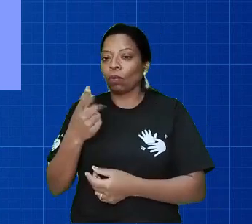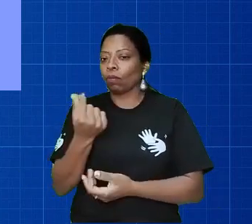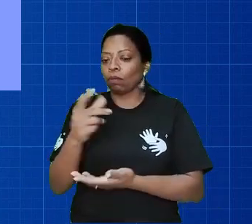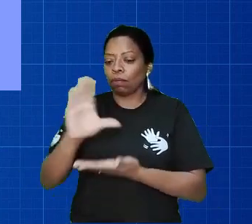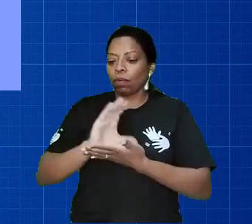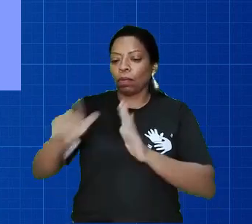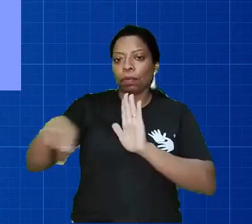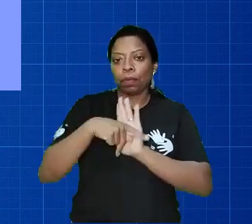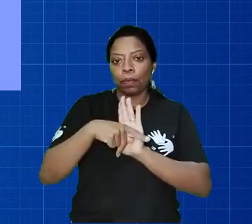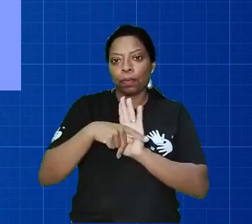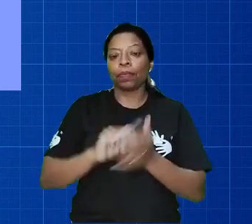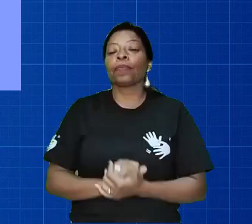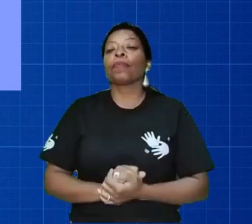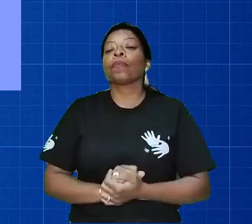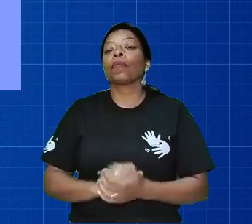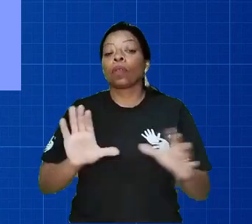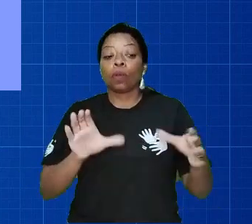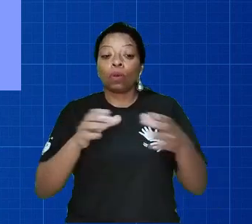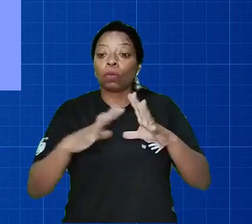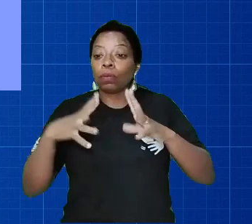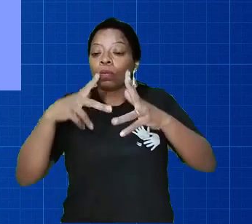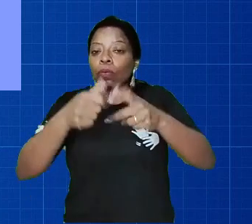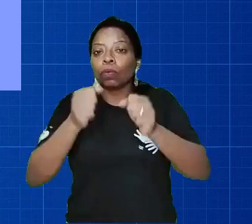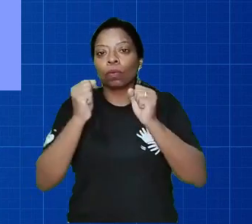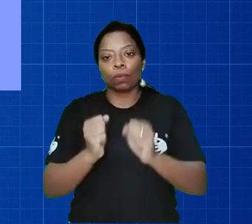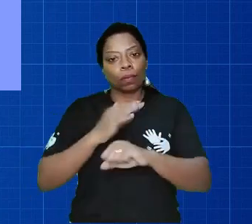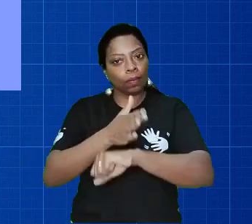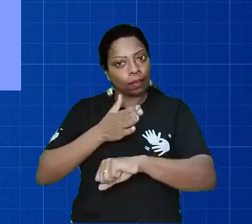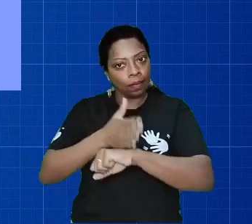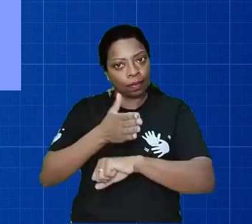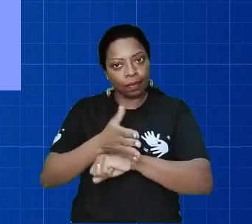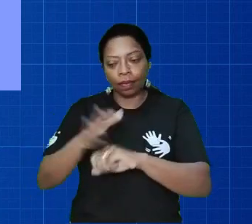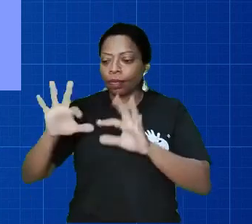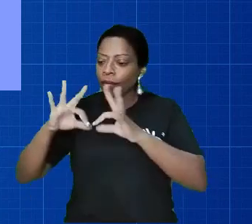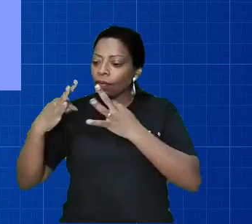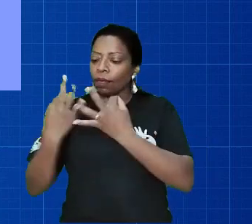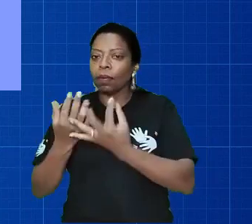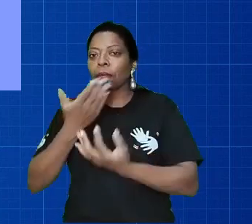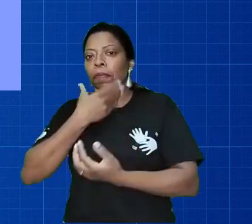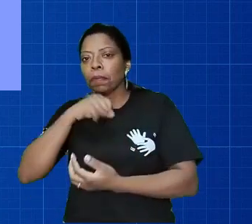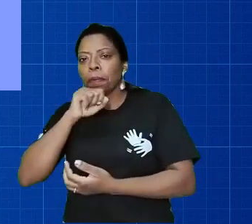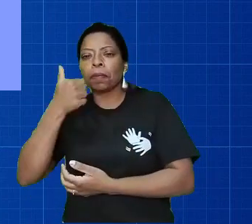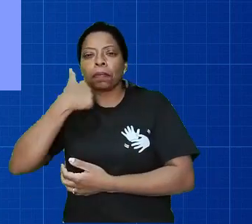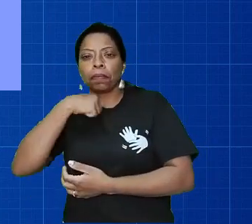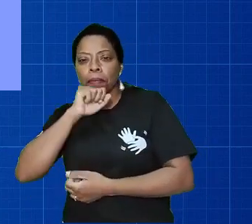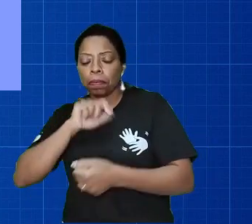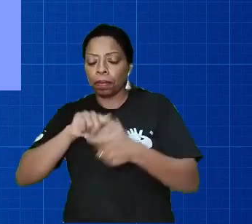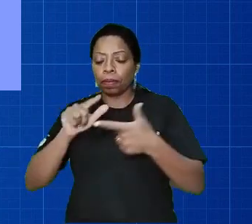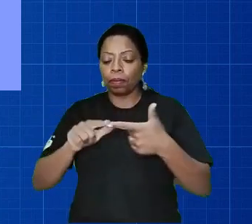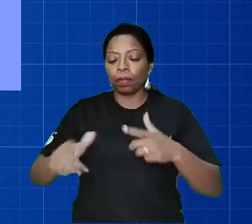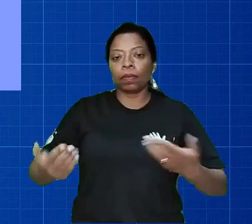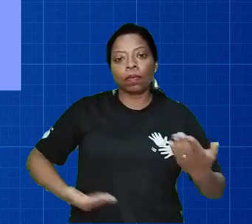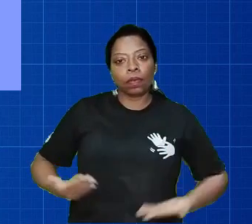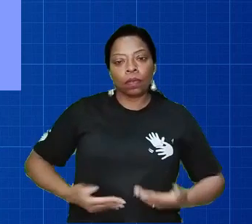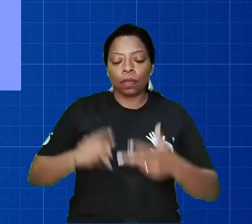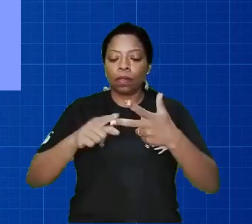toda a comunidade escolar. Ela tem a participação dos pais, dos professores, dos funcionários, enfim,